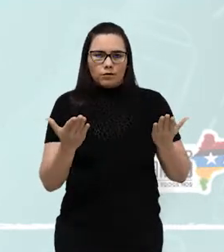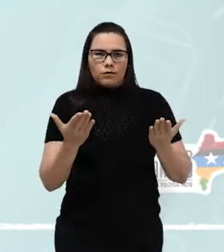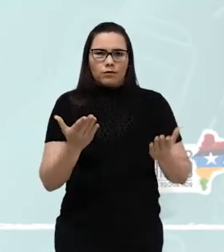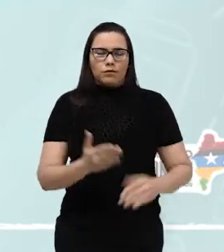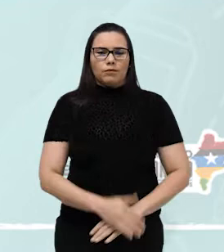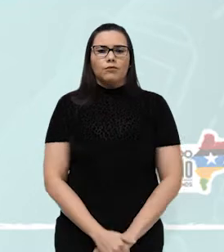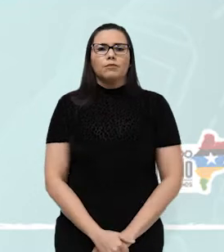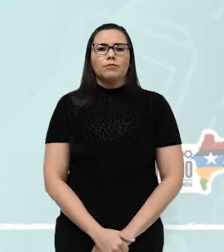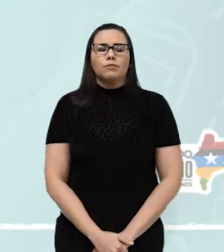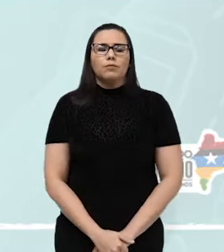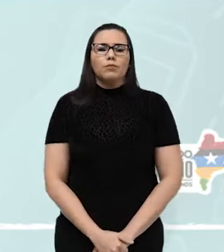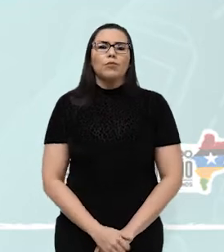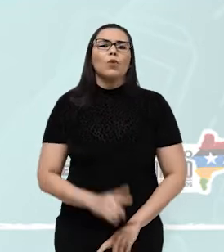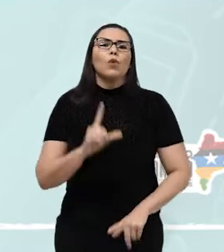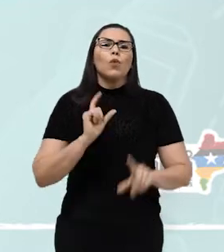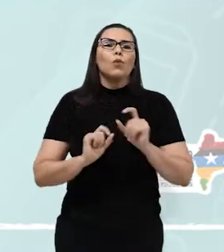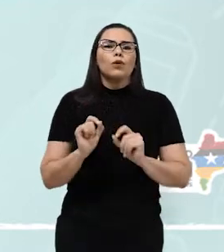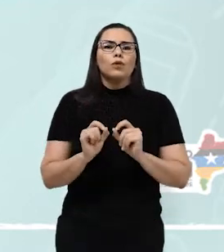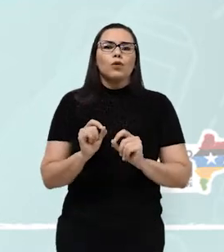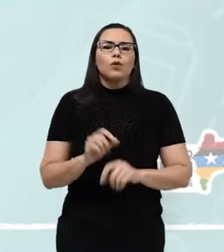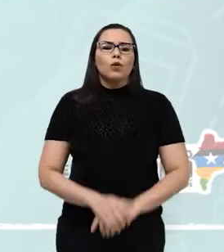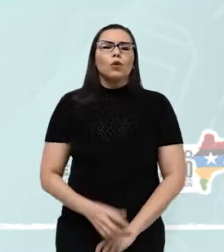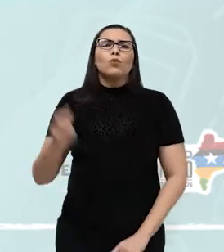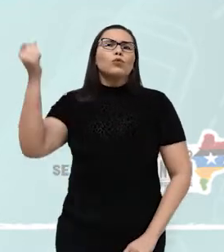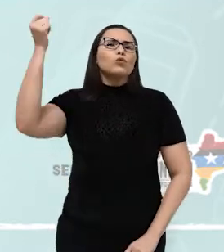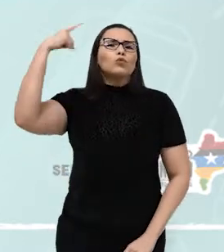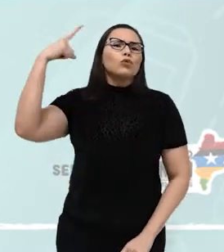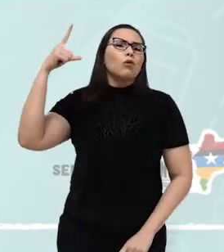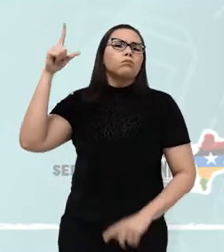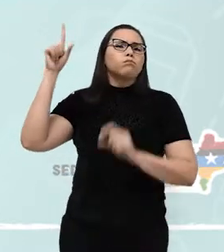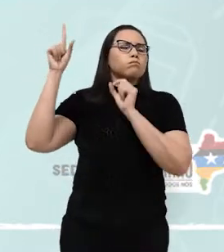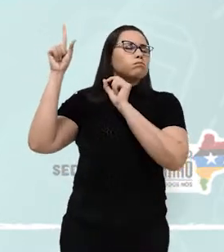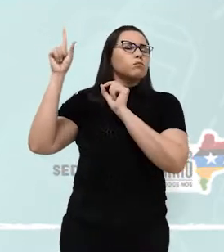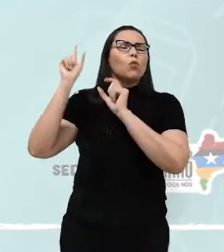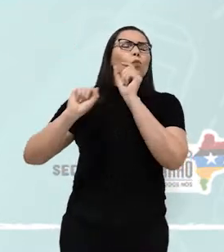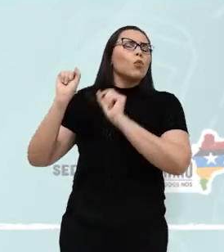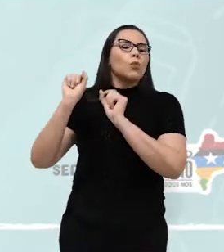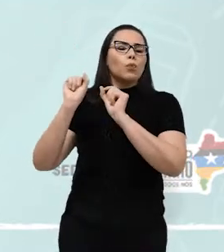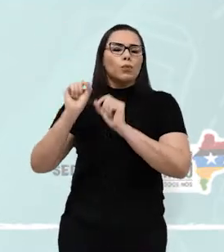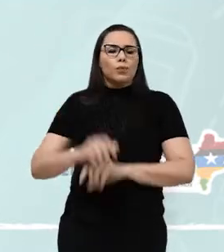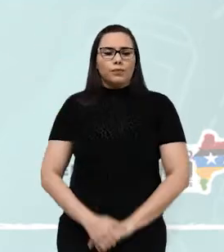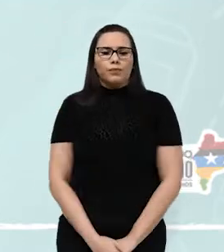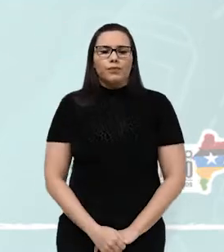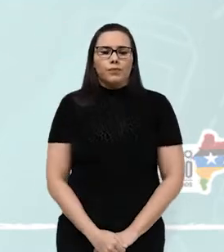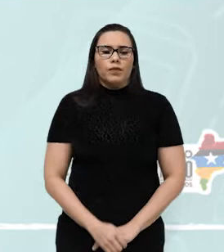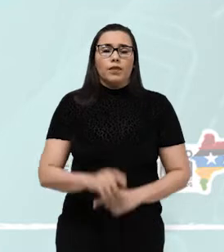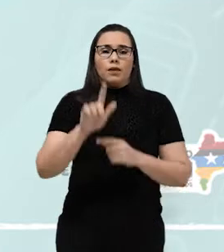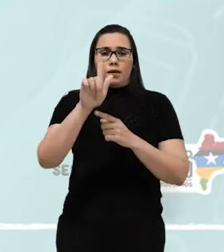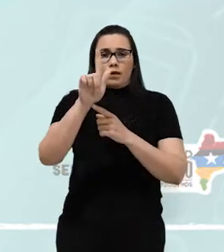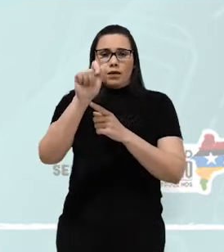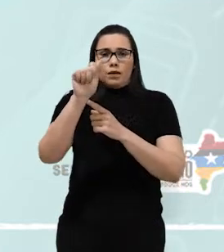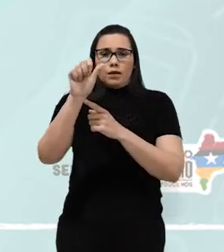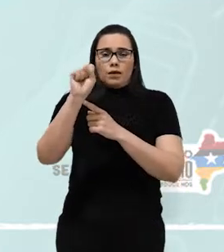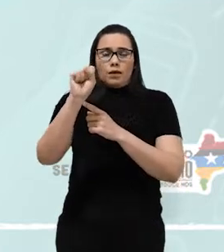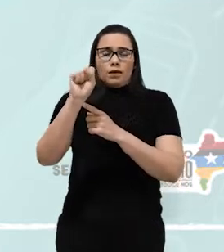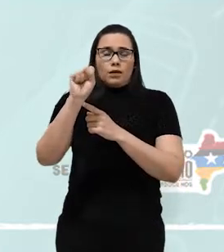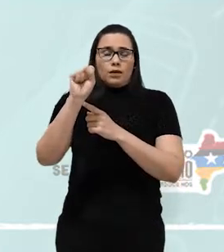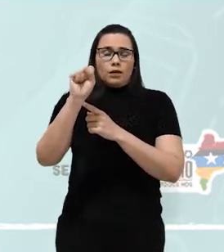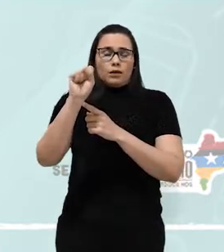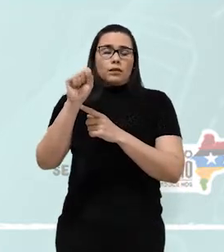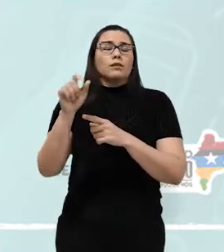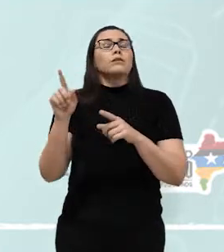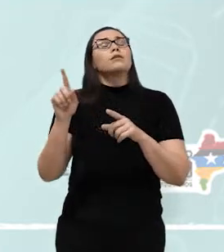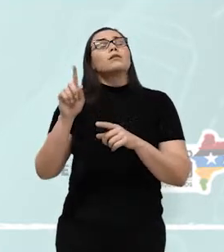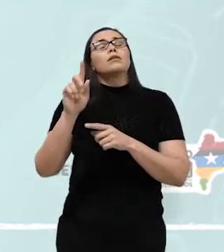sobre qual é a composição do Sol, né? O Sol ele é composto principalmente por gás hidrogênio e